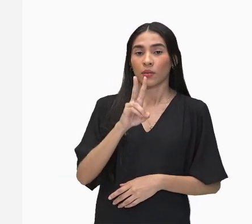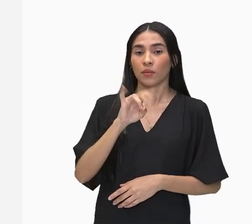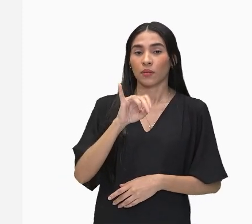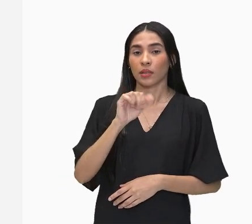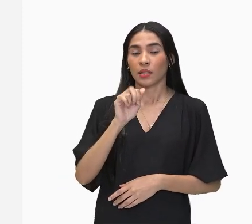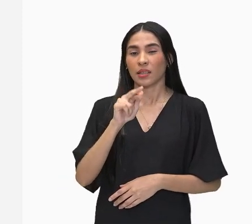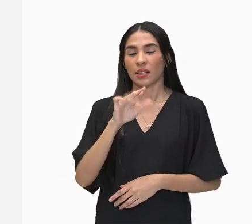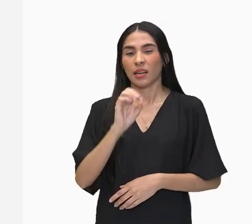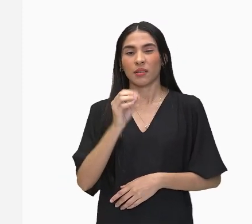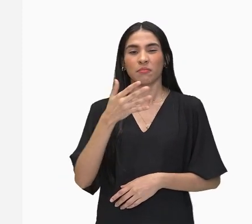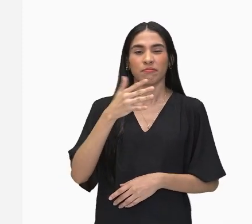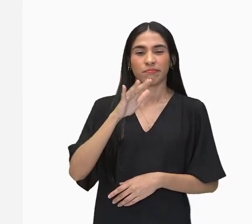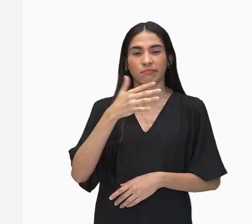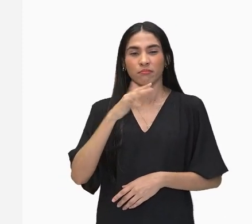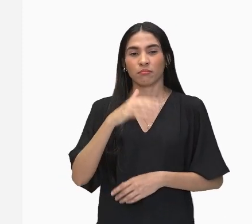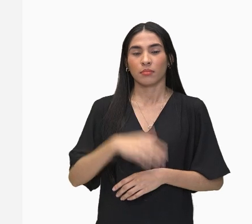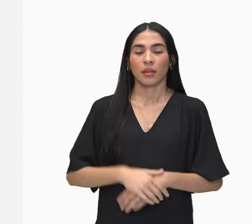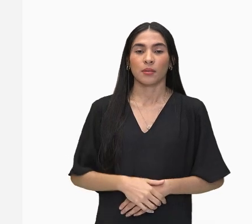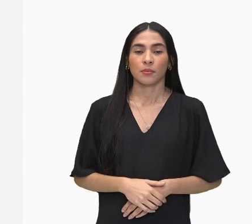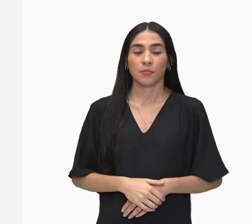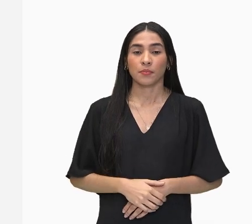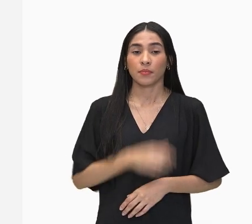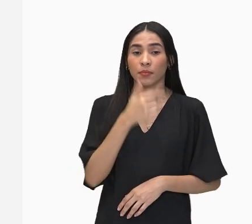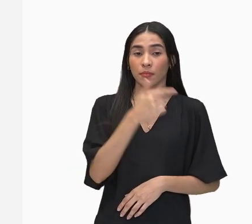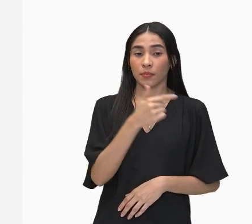de aproximadamente